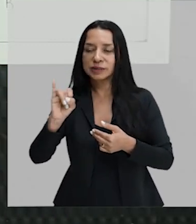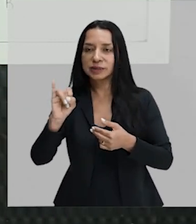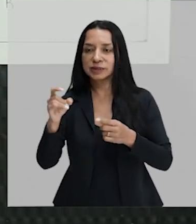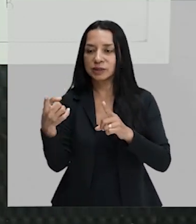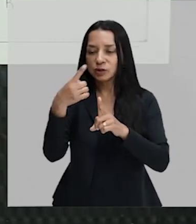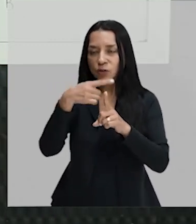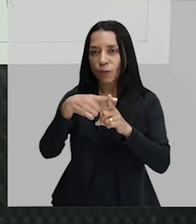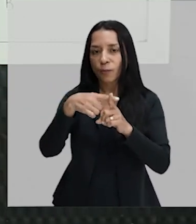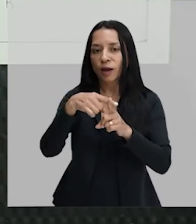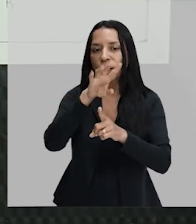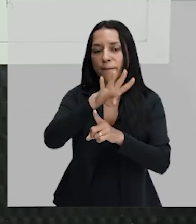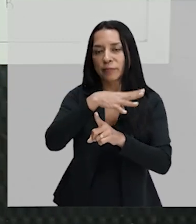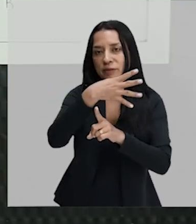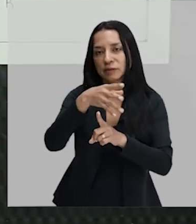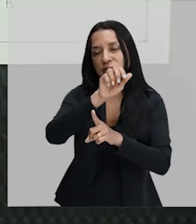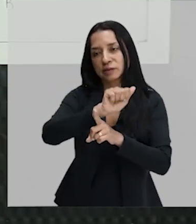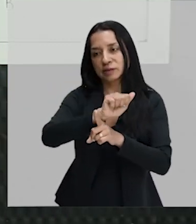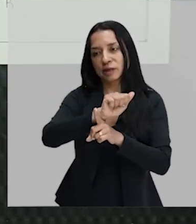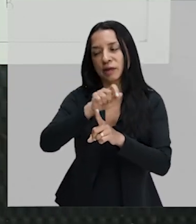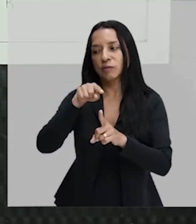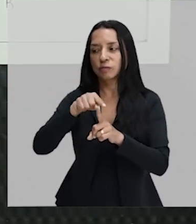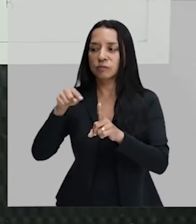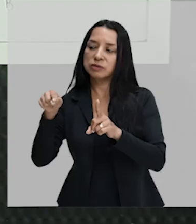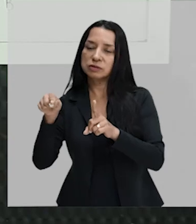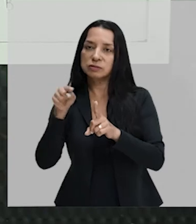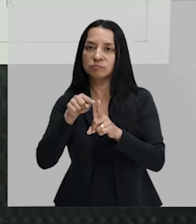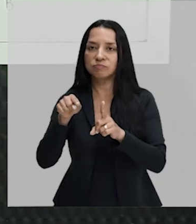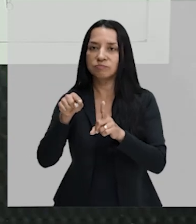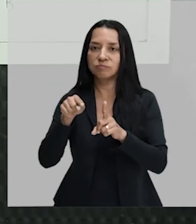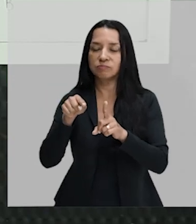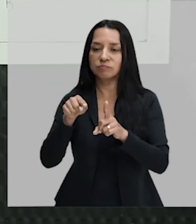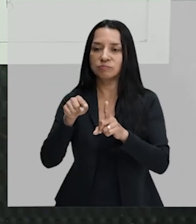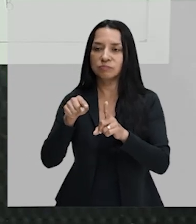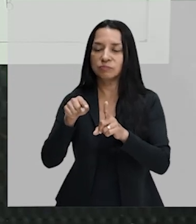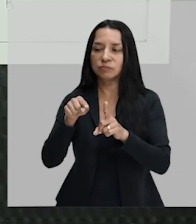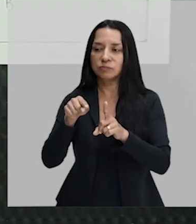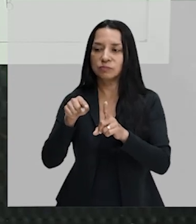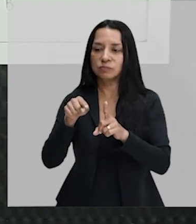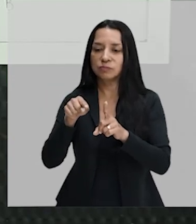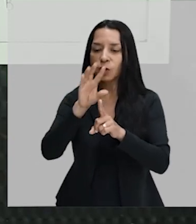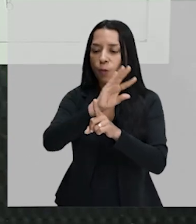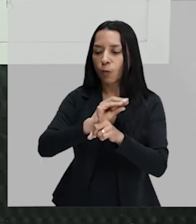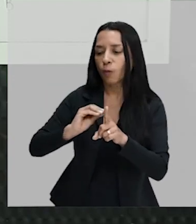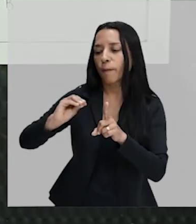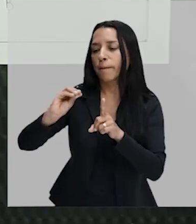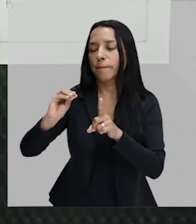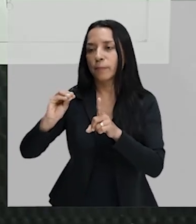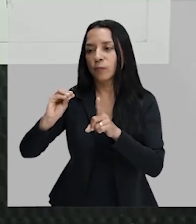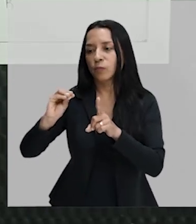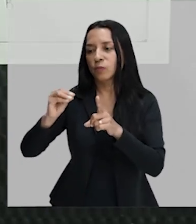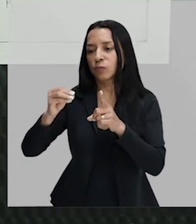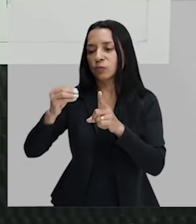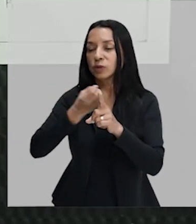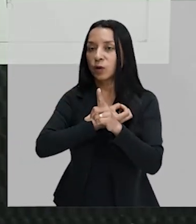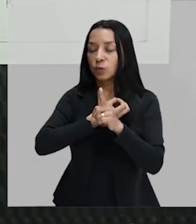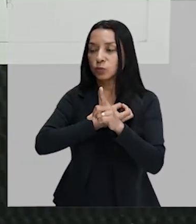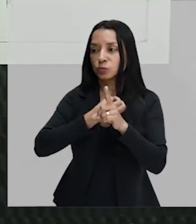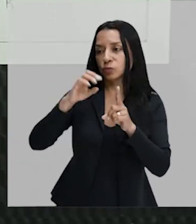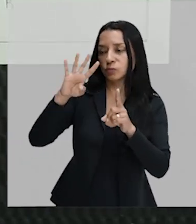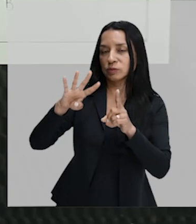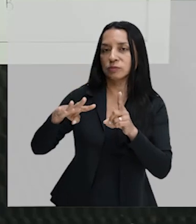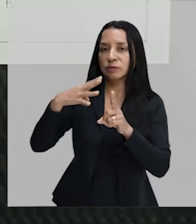A com a sua simétrica, simétrica é que quando você muda os elementos da matriz, o